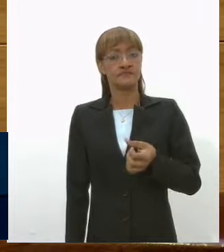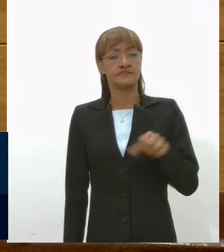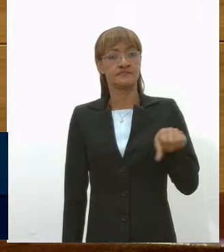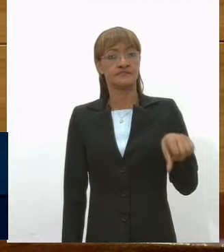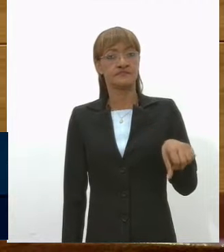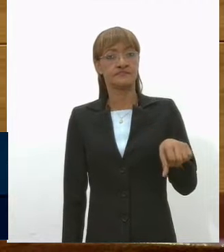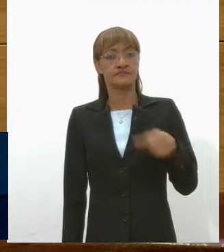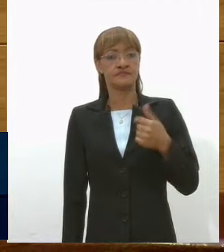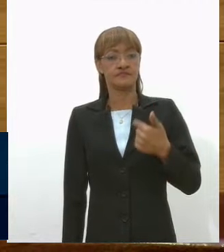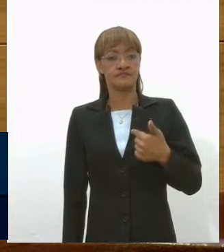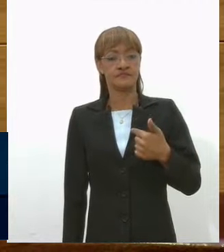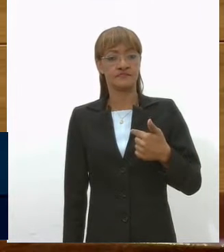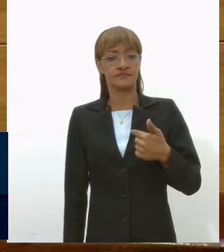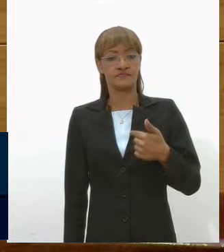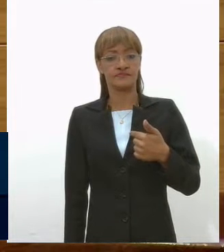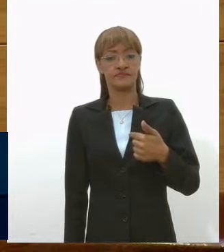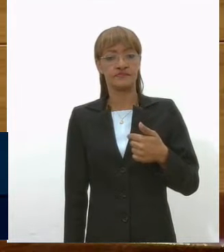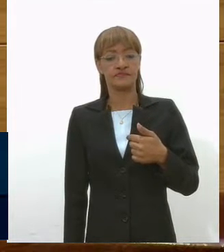692